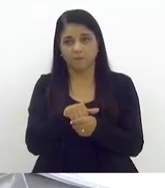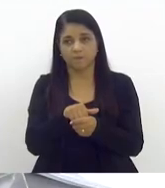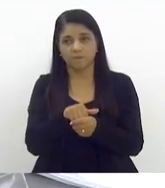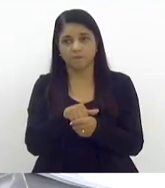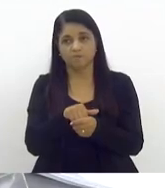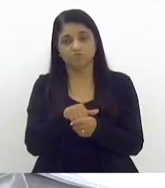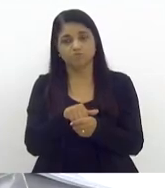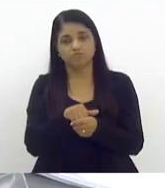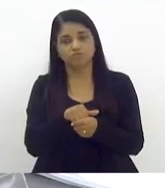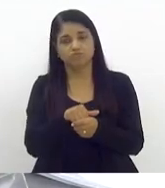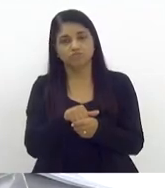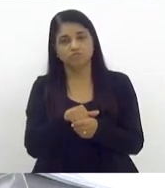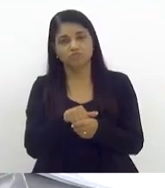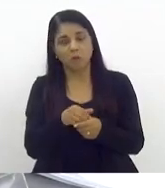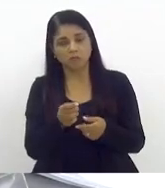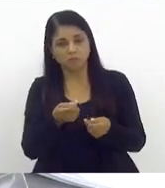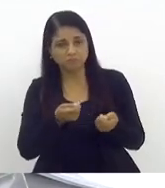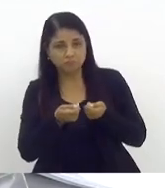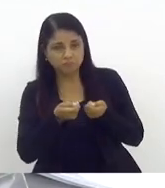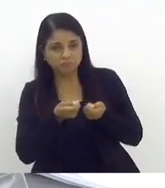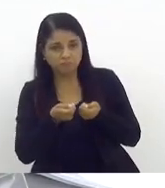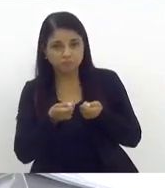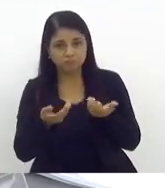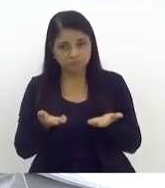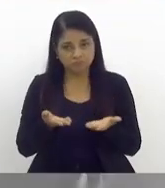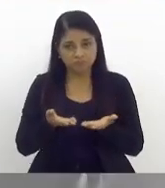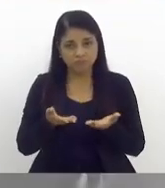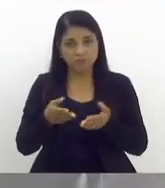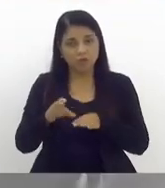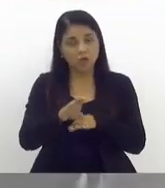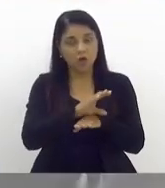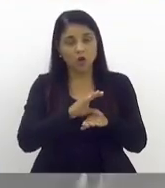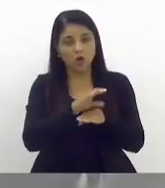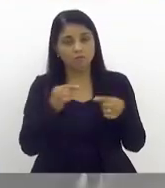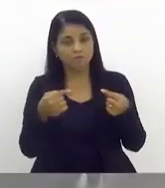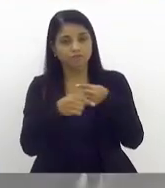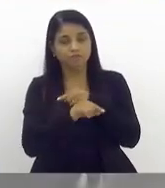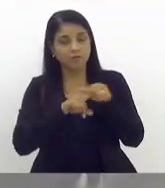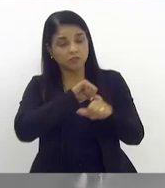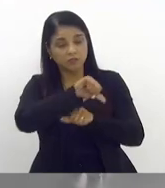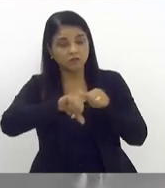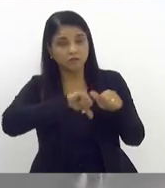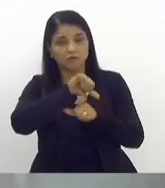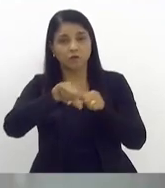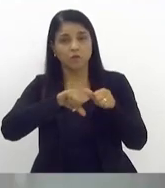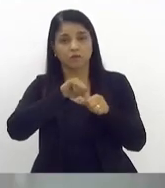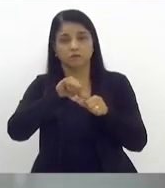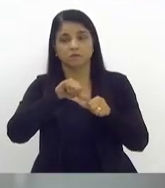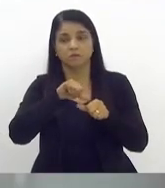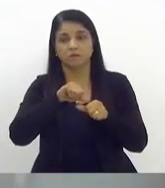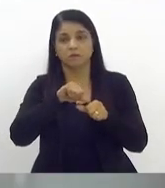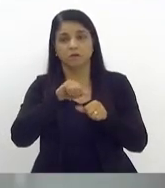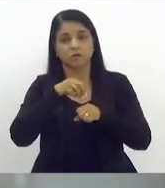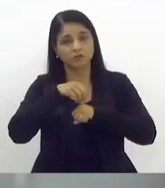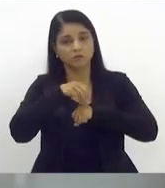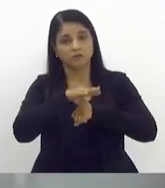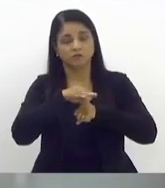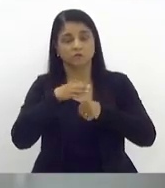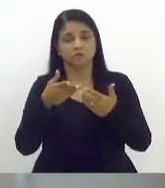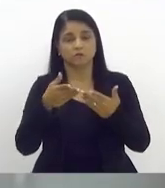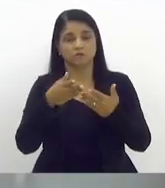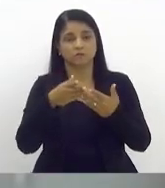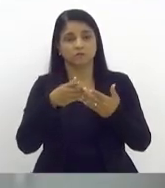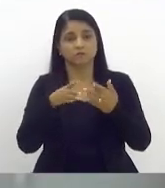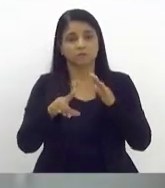pode fazer um ajuste aqui, designando o novo parecerista. É a mesma inconstitucionalidade pela transformação de indicação legislativa. Então, legislativa. Posso